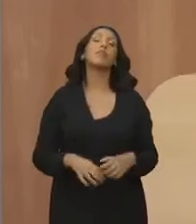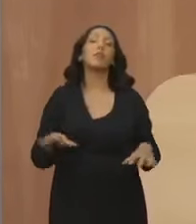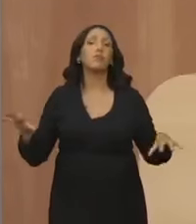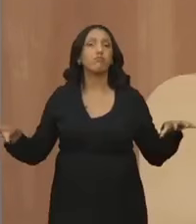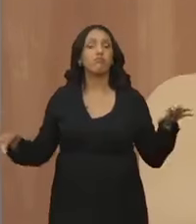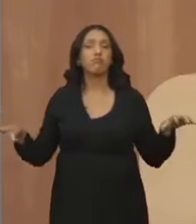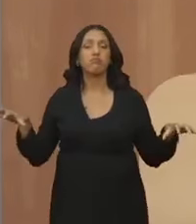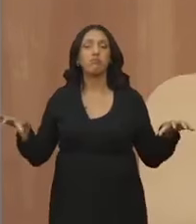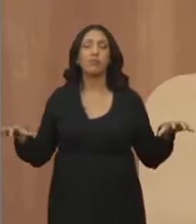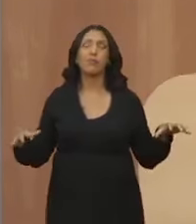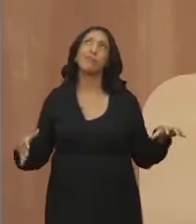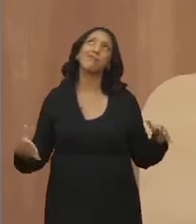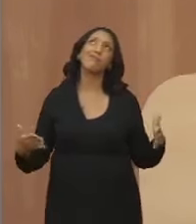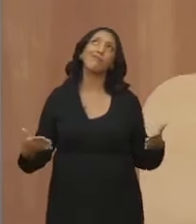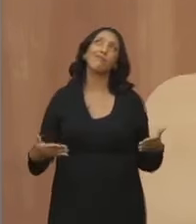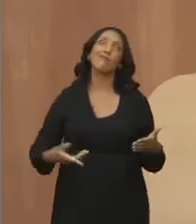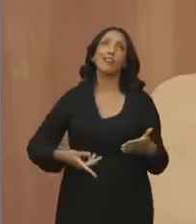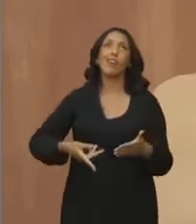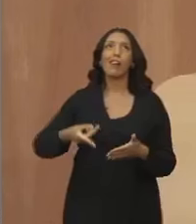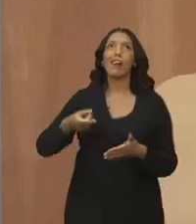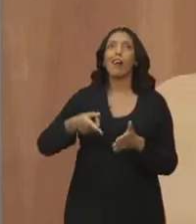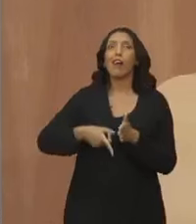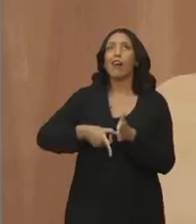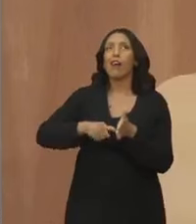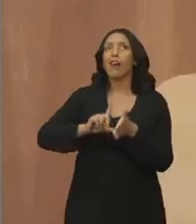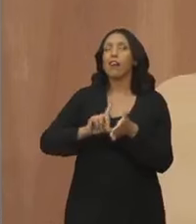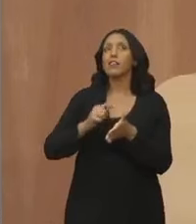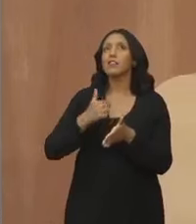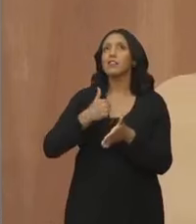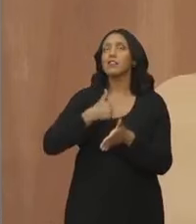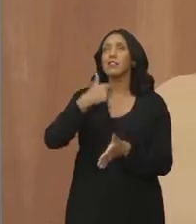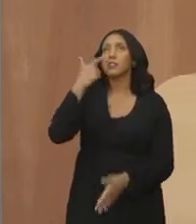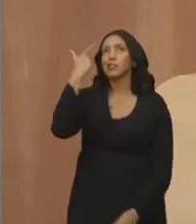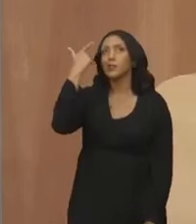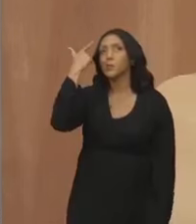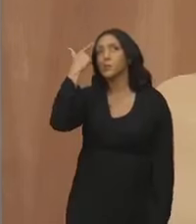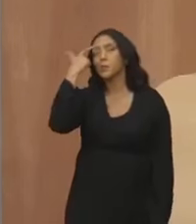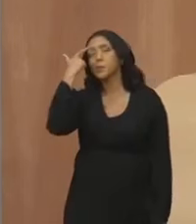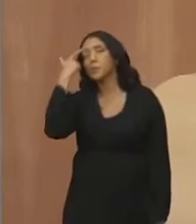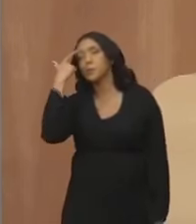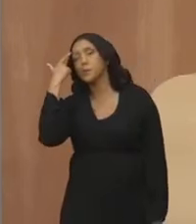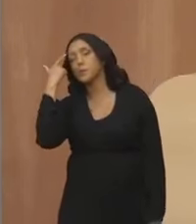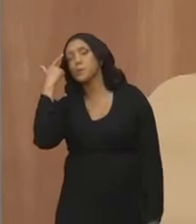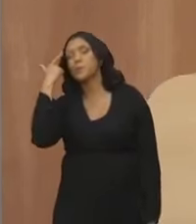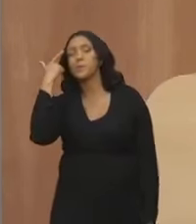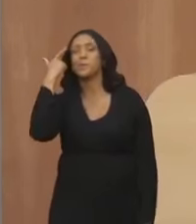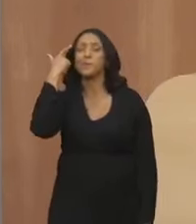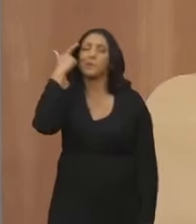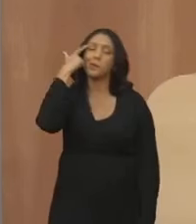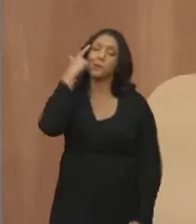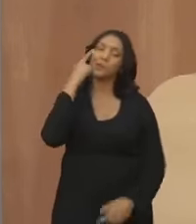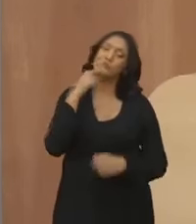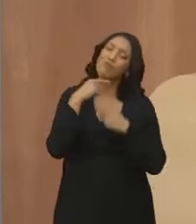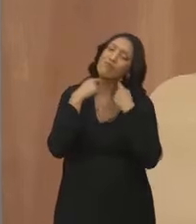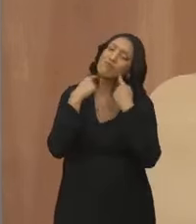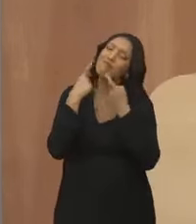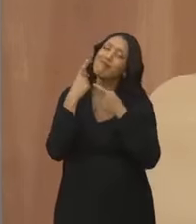resistente em defender esse projeto, por várias questões as quais o município vem